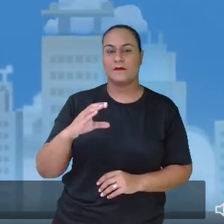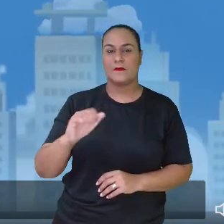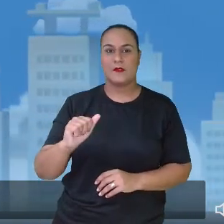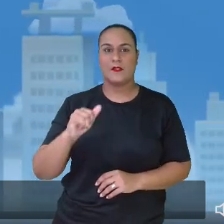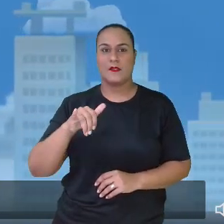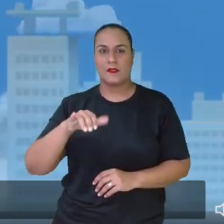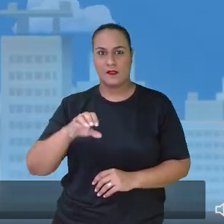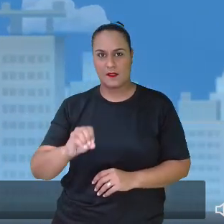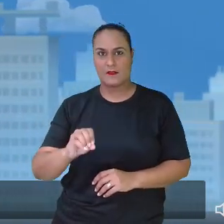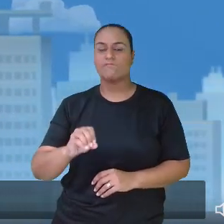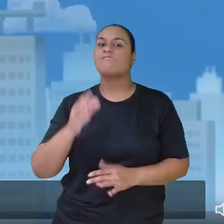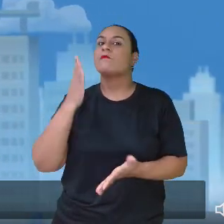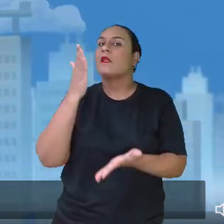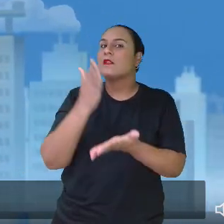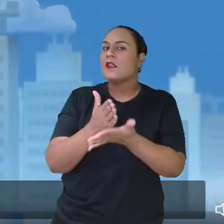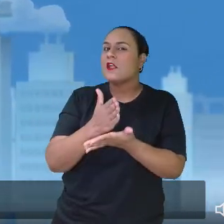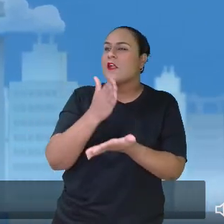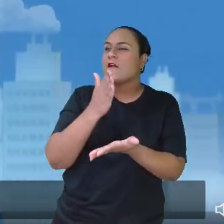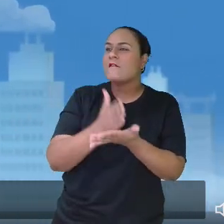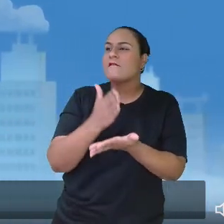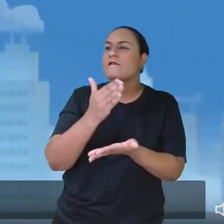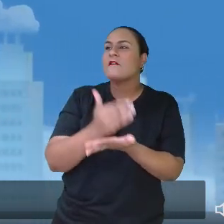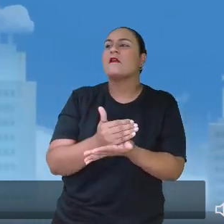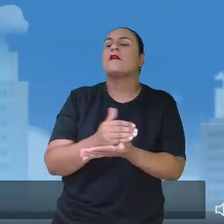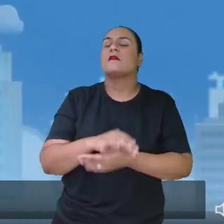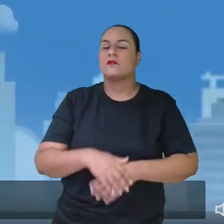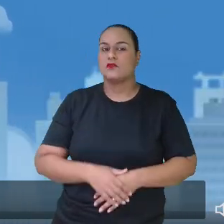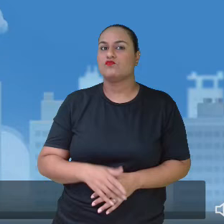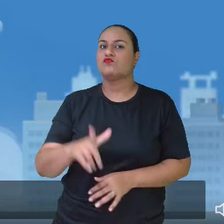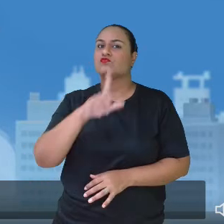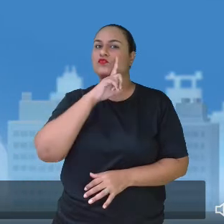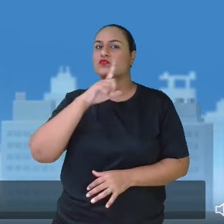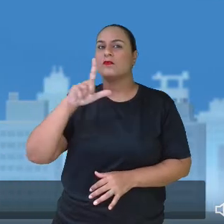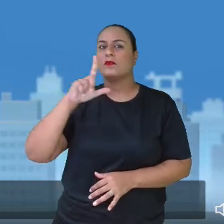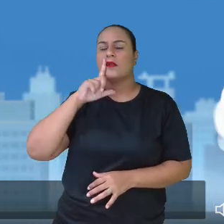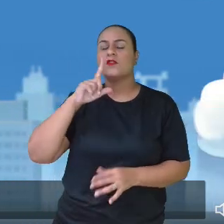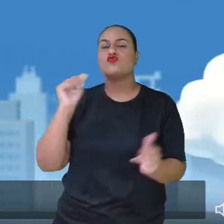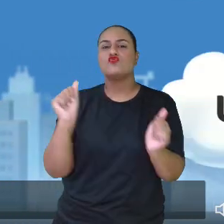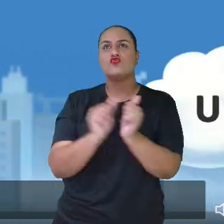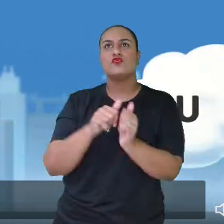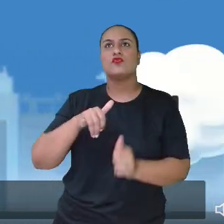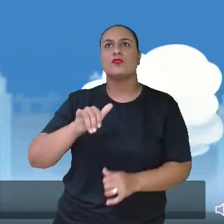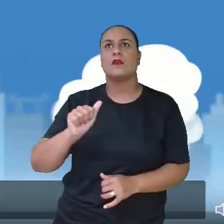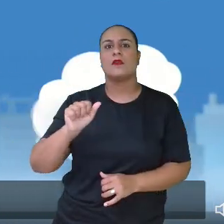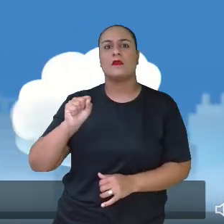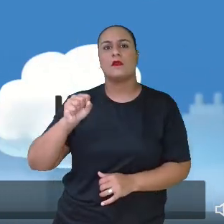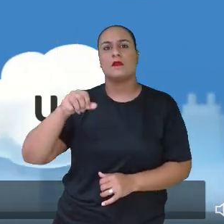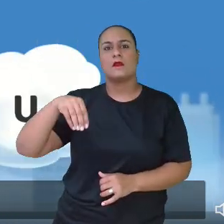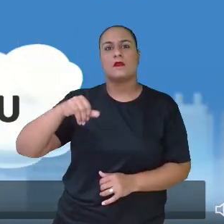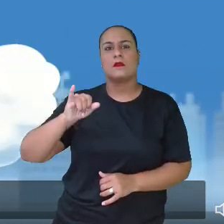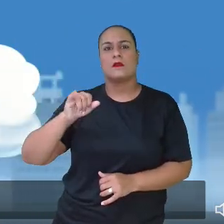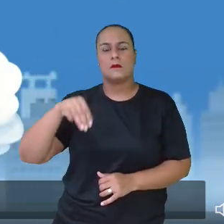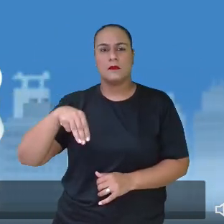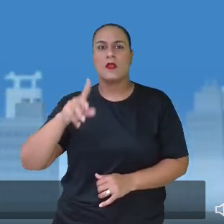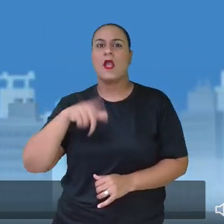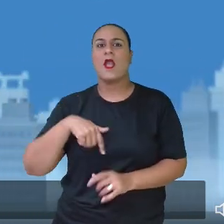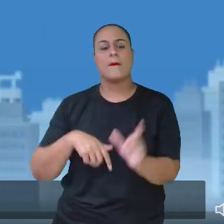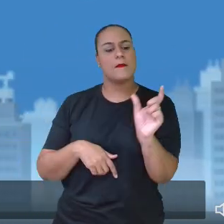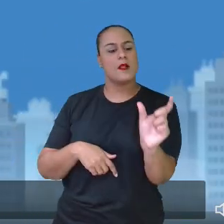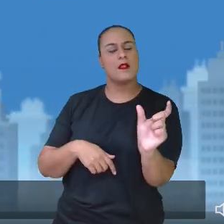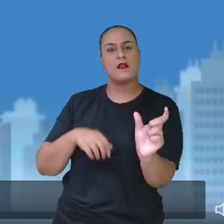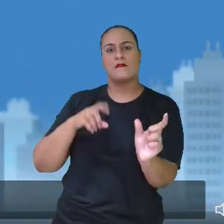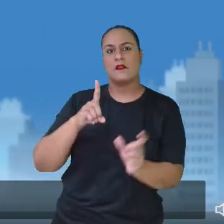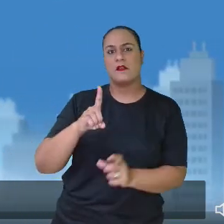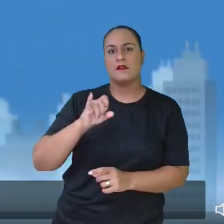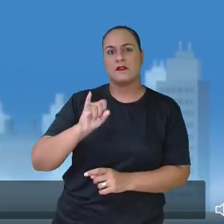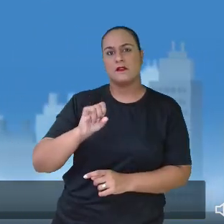Esse aí, Caio dividiu o lanche com Yasmin. Dividiu é a palavra que eu vou completar. É com